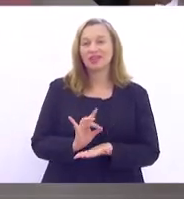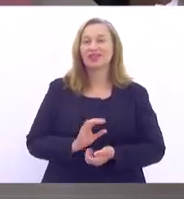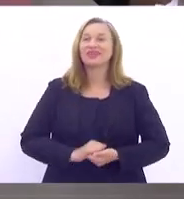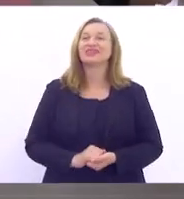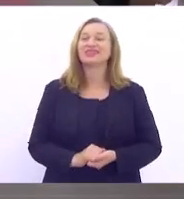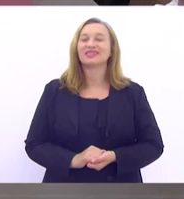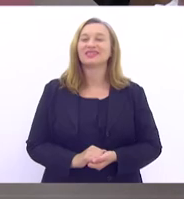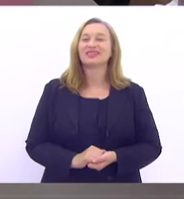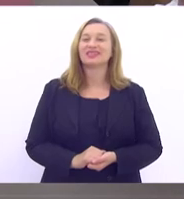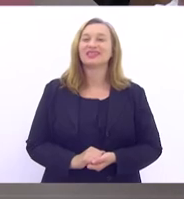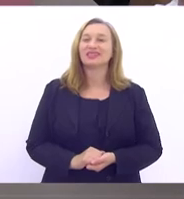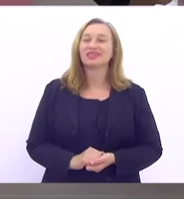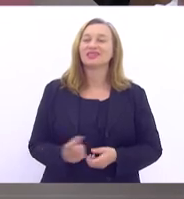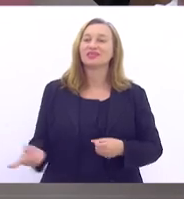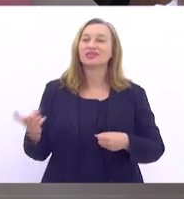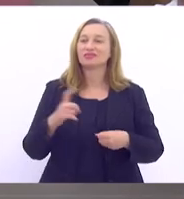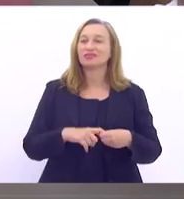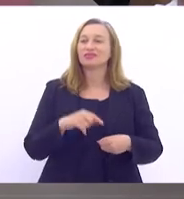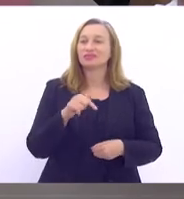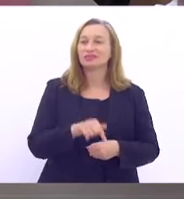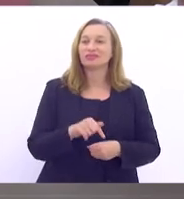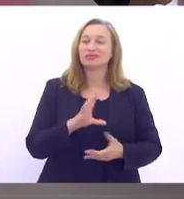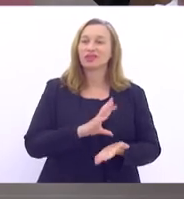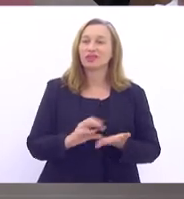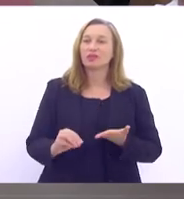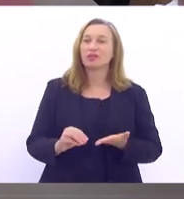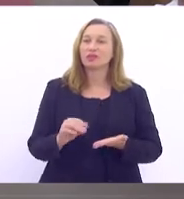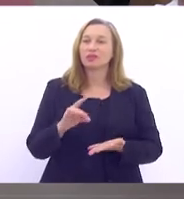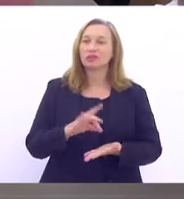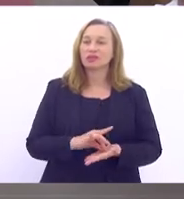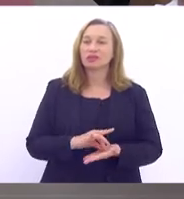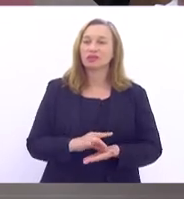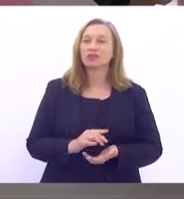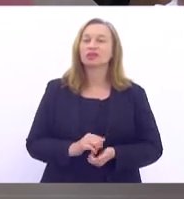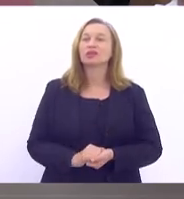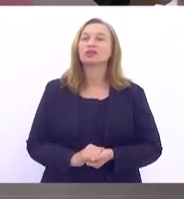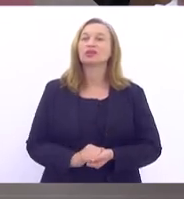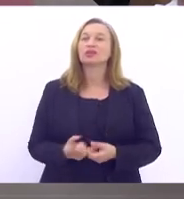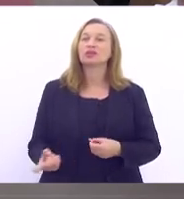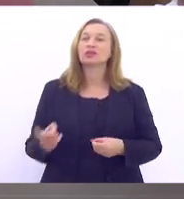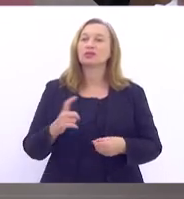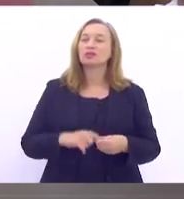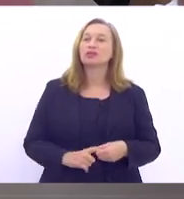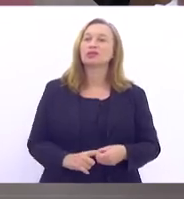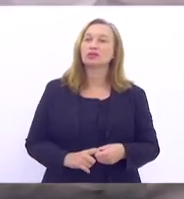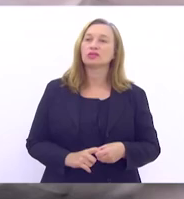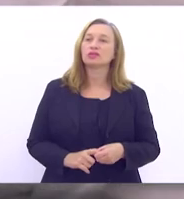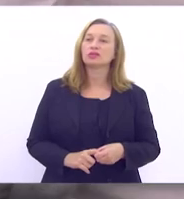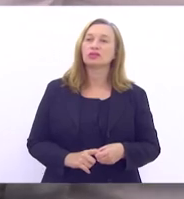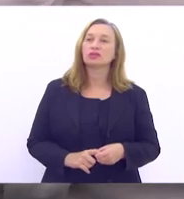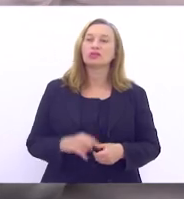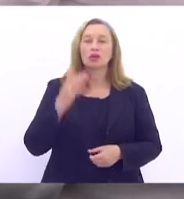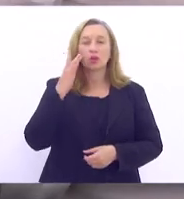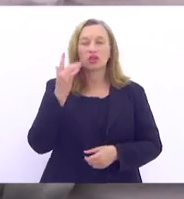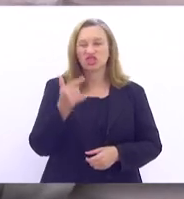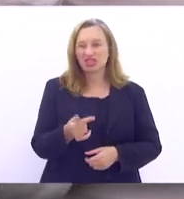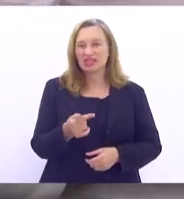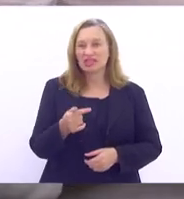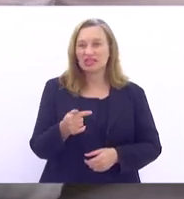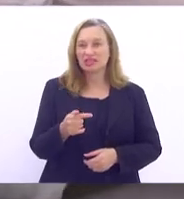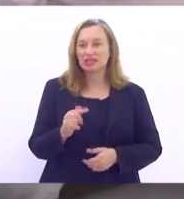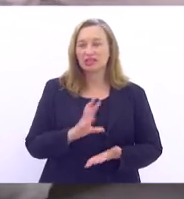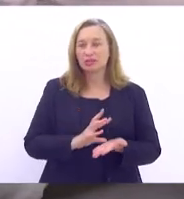Então, retornando aqui à pauta original, a gente volta para o item, salvo engano, o item 7 da